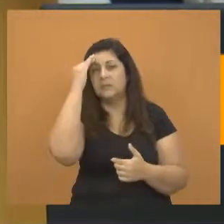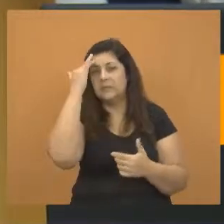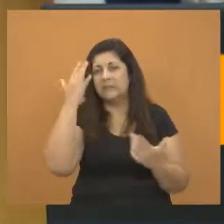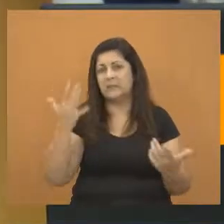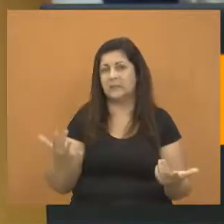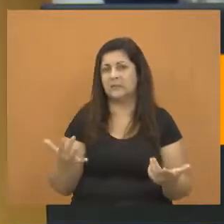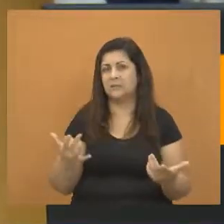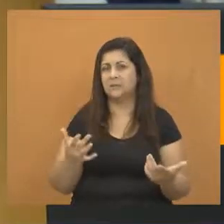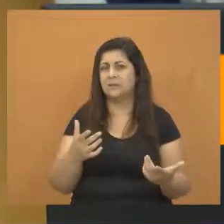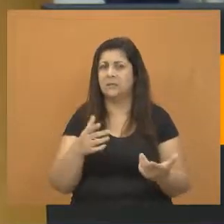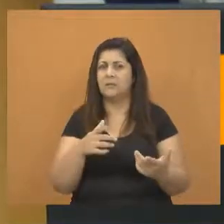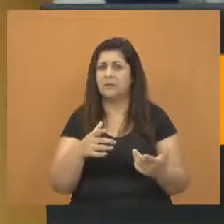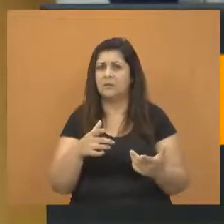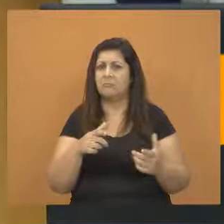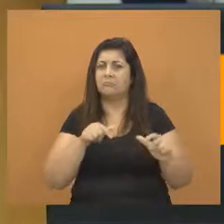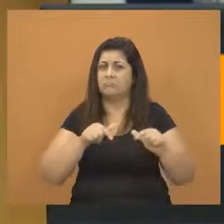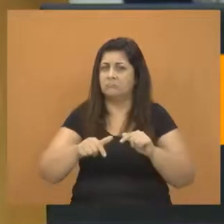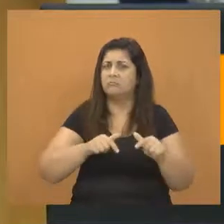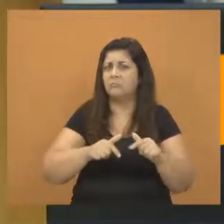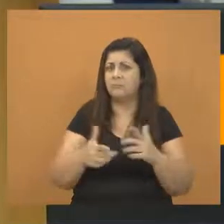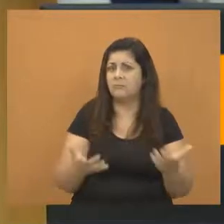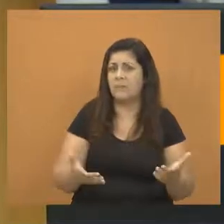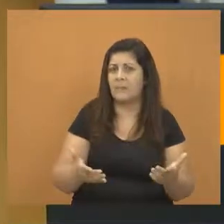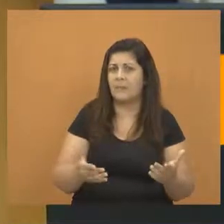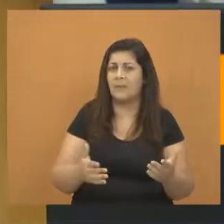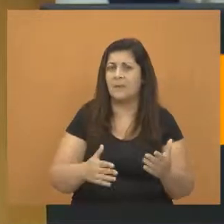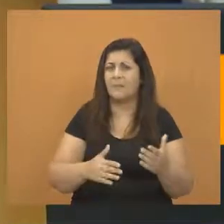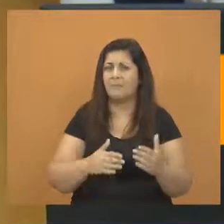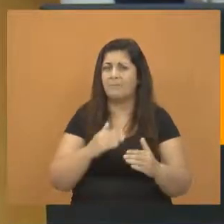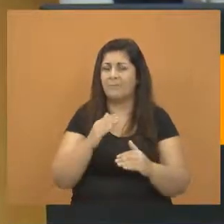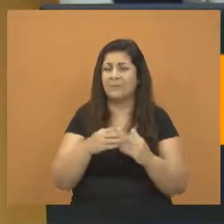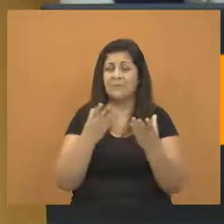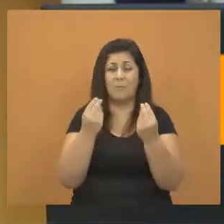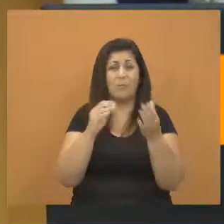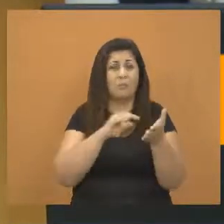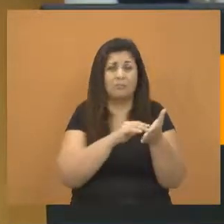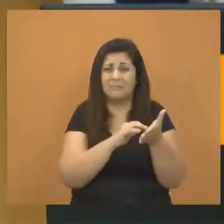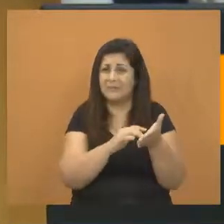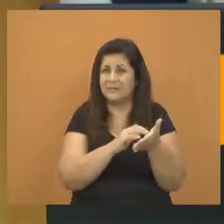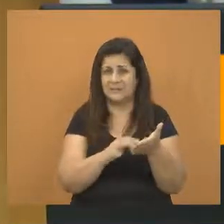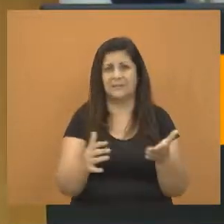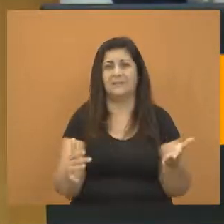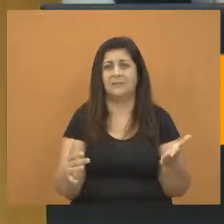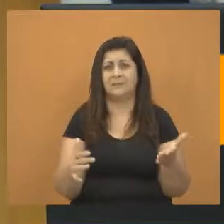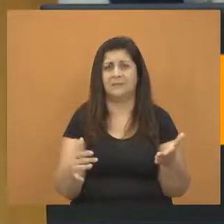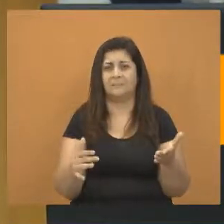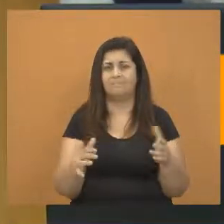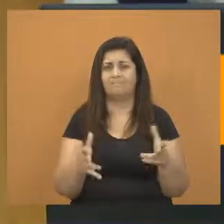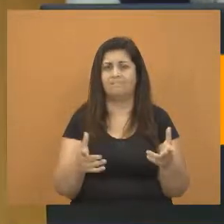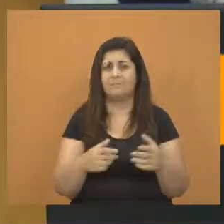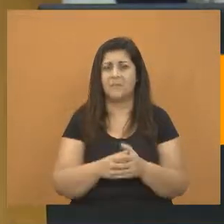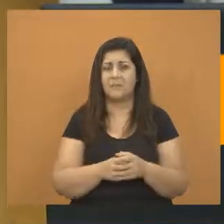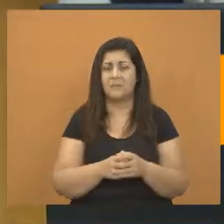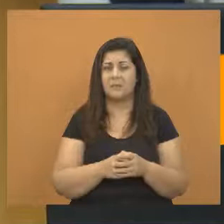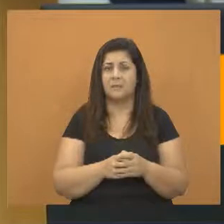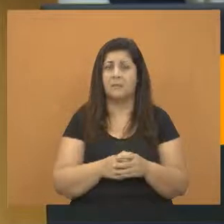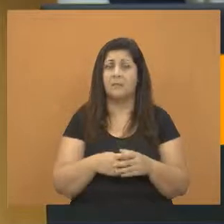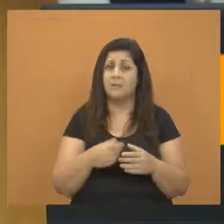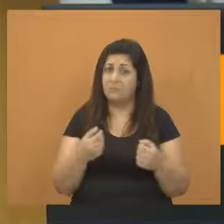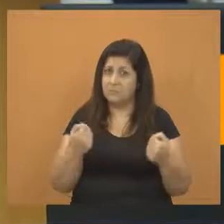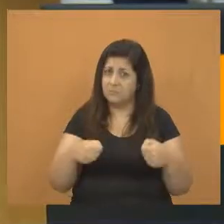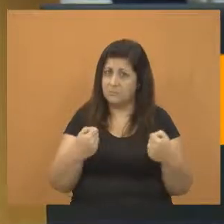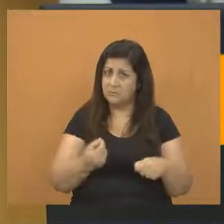uma atividade que ela perpassa por mais de uma secretaria. Né? Ela é, sem dúvida nenhuma, pela qualidade de